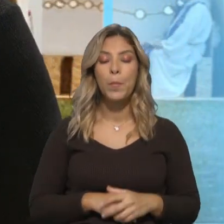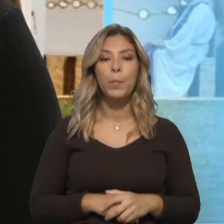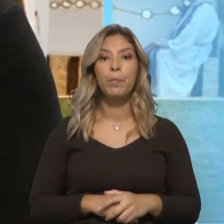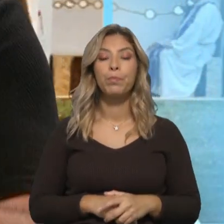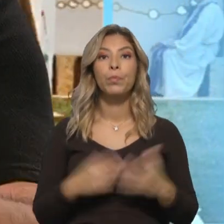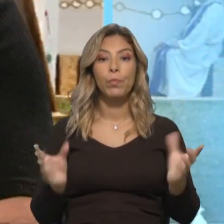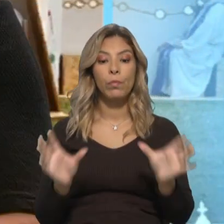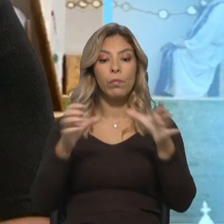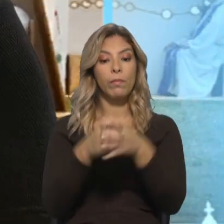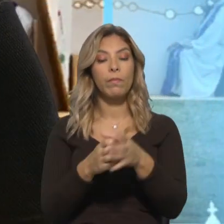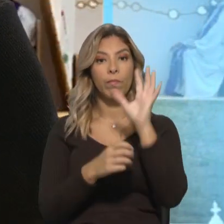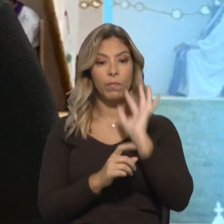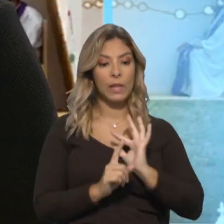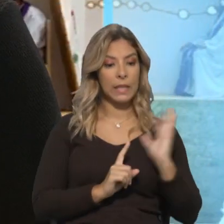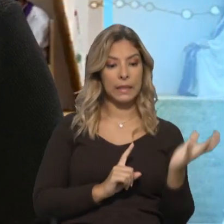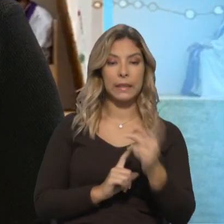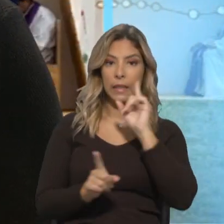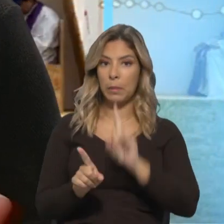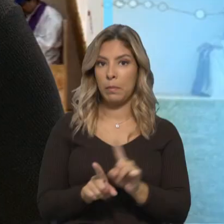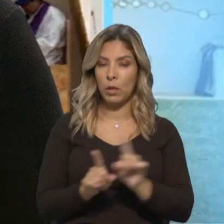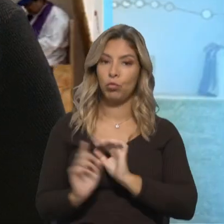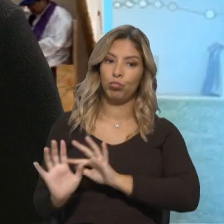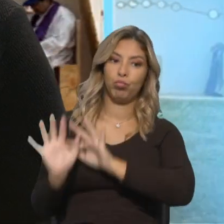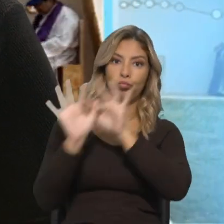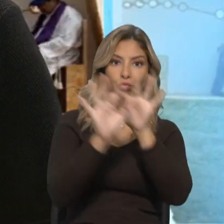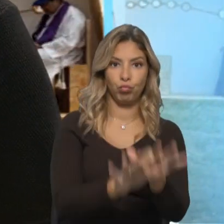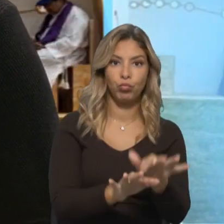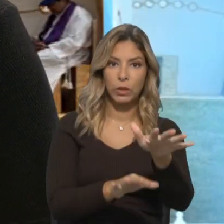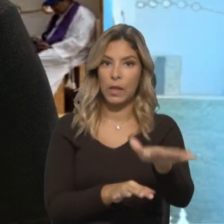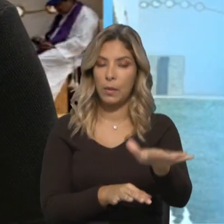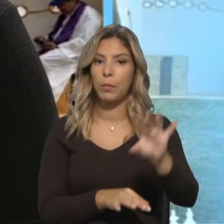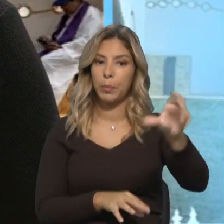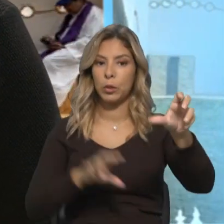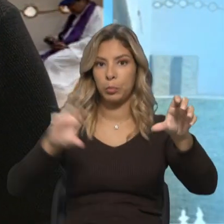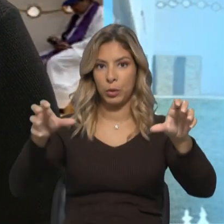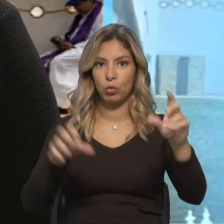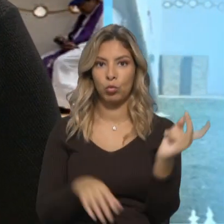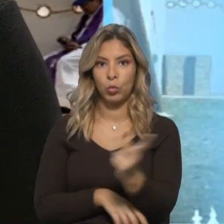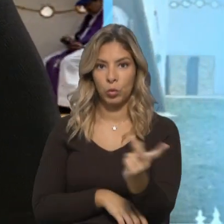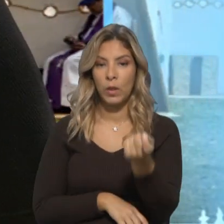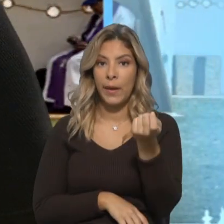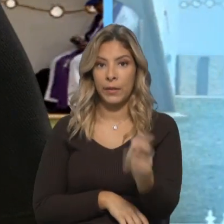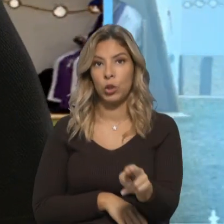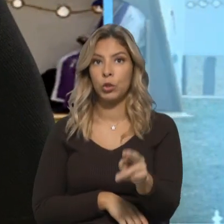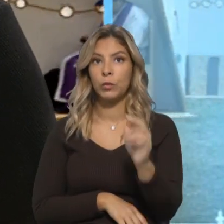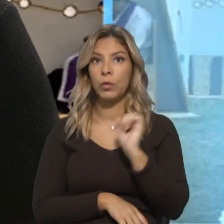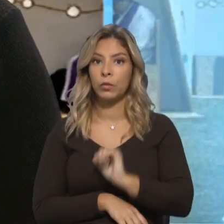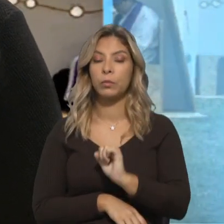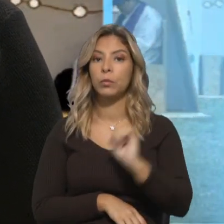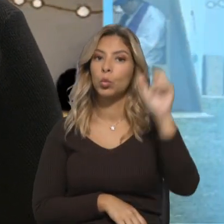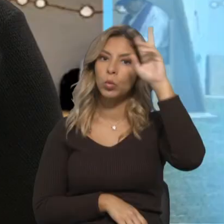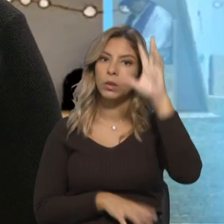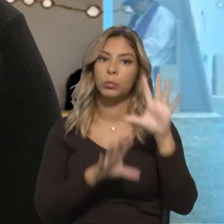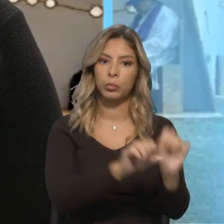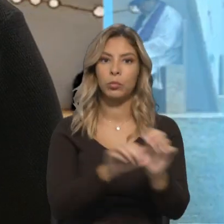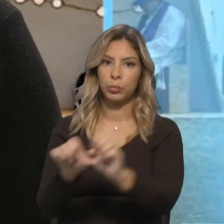da Consolata foram connosco para a Mongólia e estão também em 2 países das ex-colónias Repúblicas Soviéticas, Cazaquistão